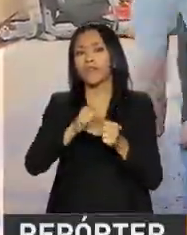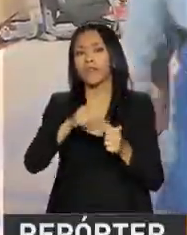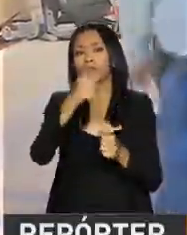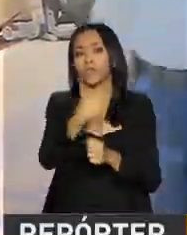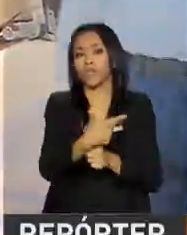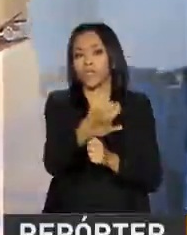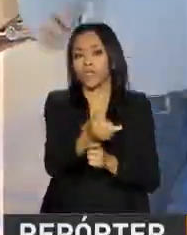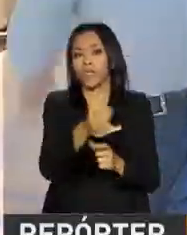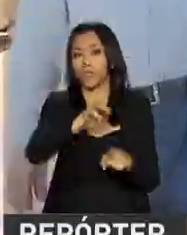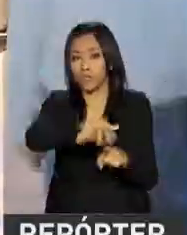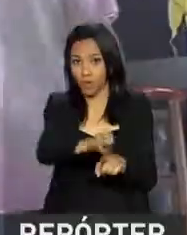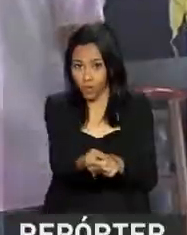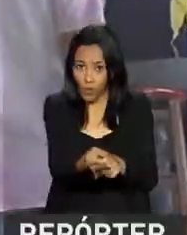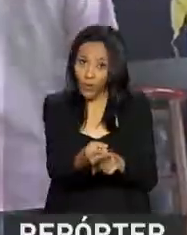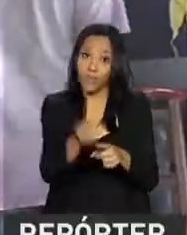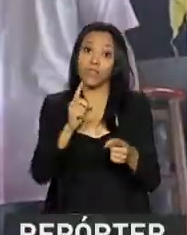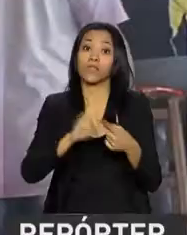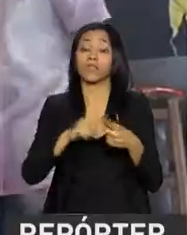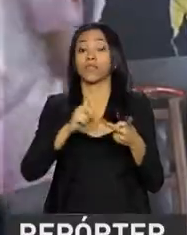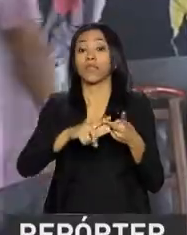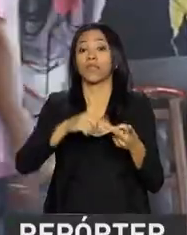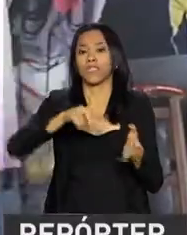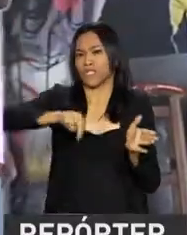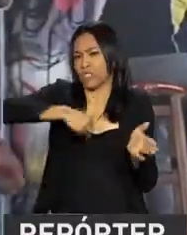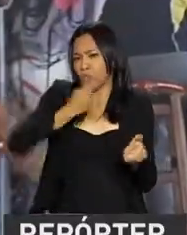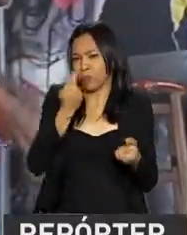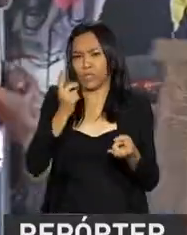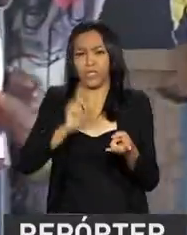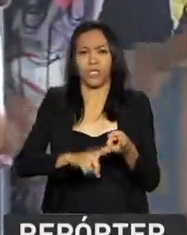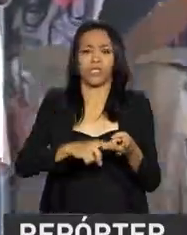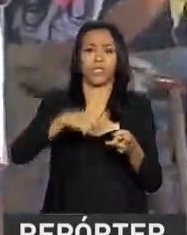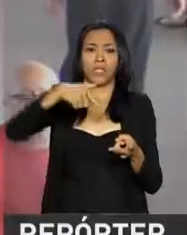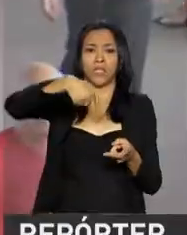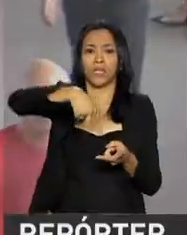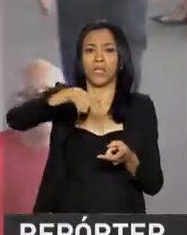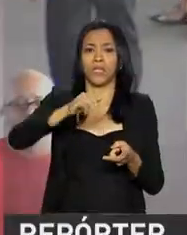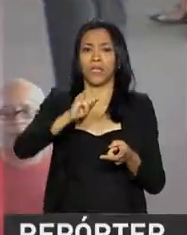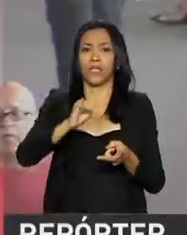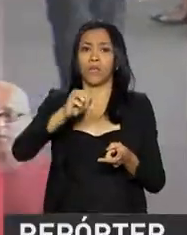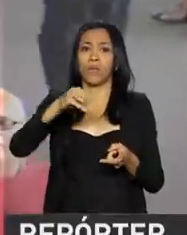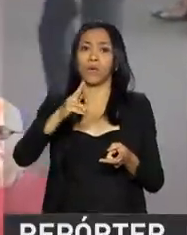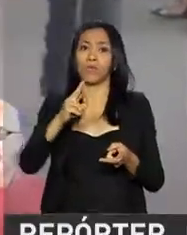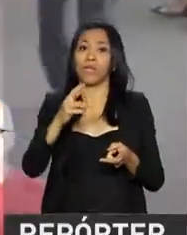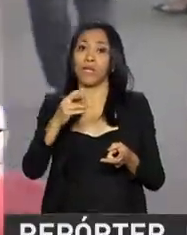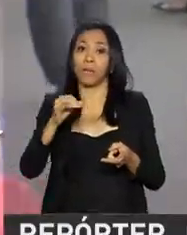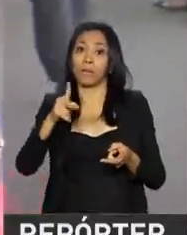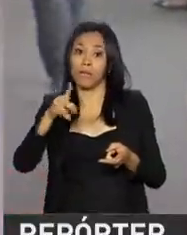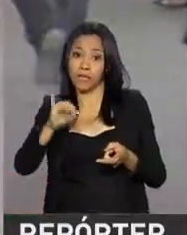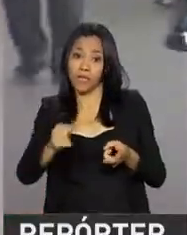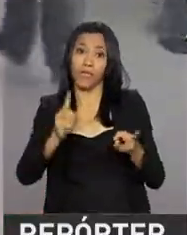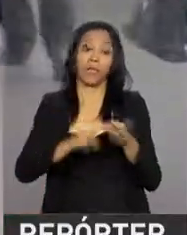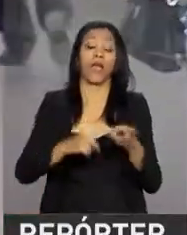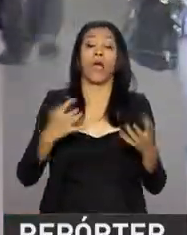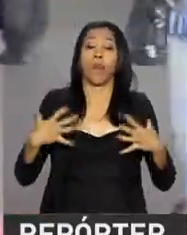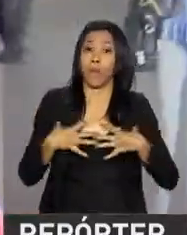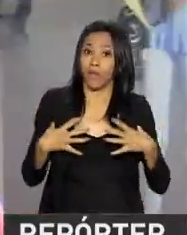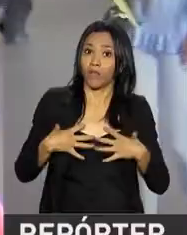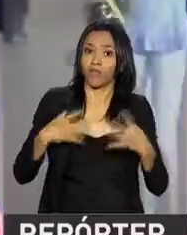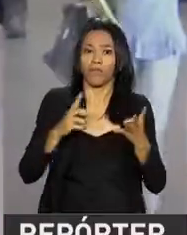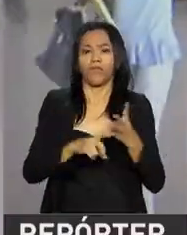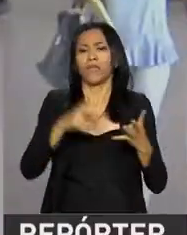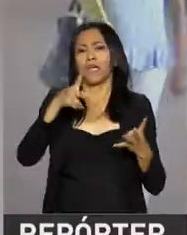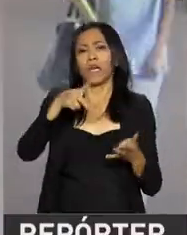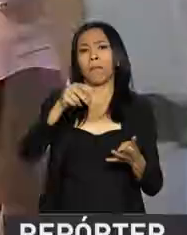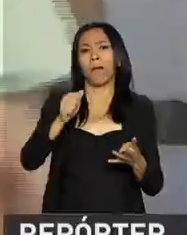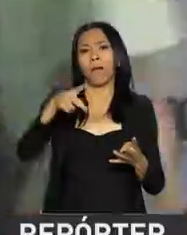radioterapia, quimioterapia, cirurgias oncológicas e exames preventivos de mamografia e Papanicolau. O Sistema Único de